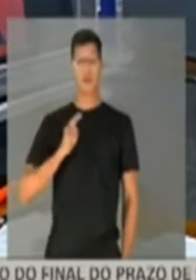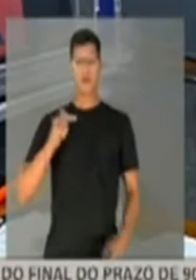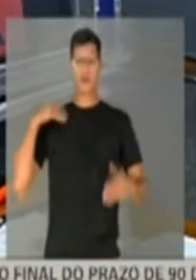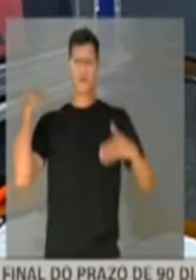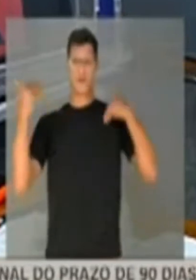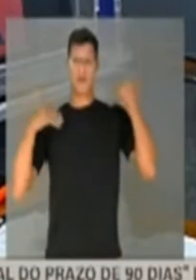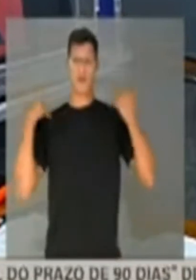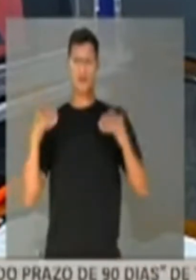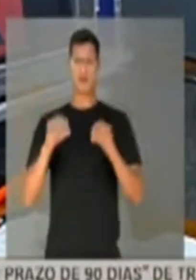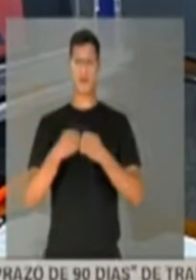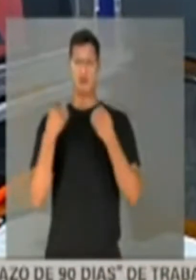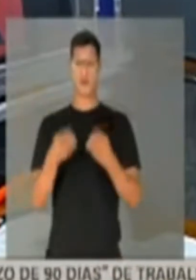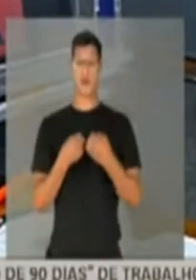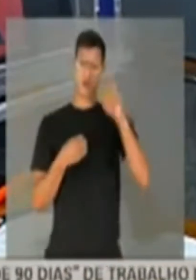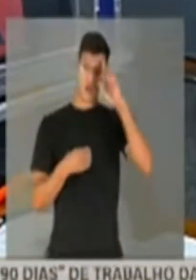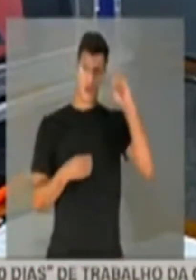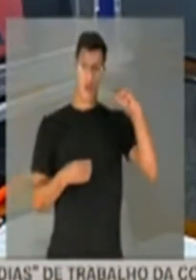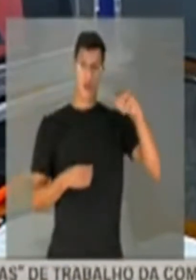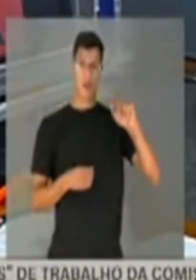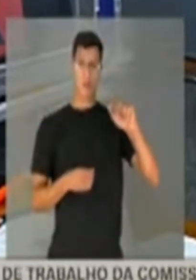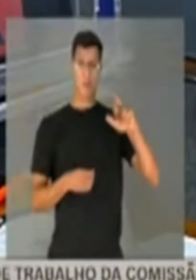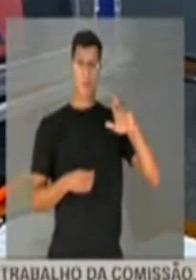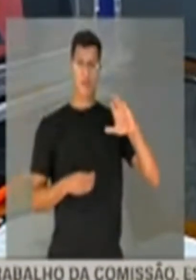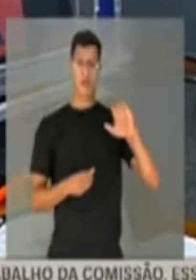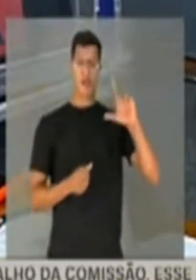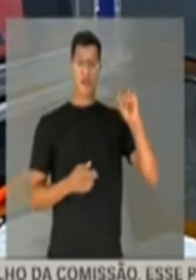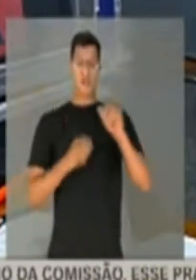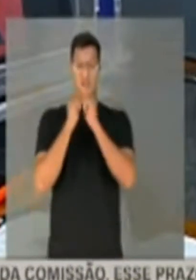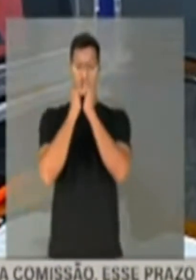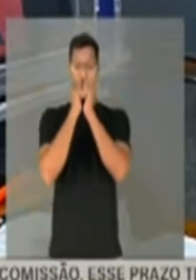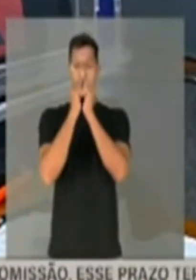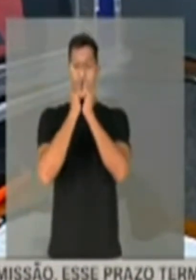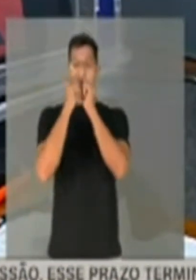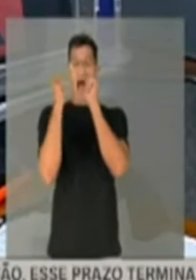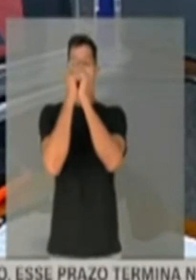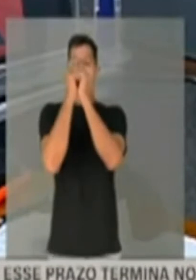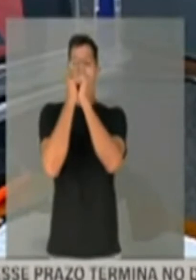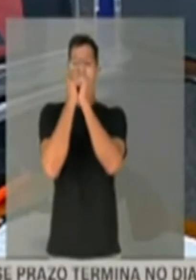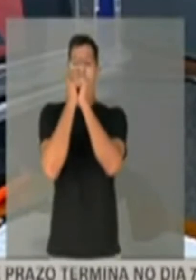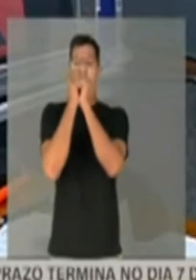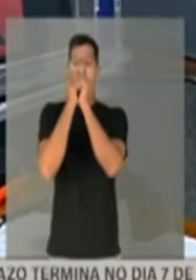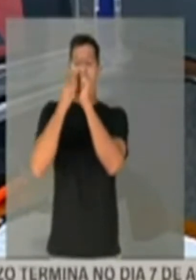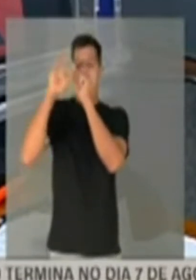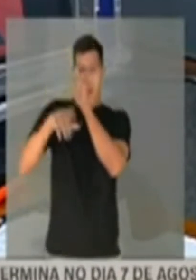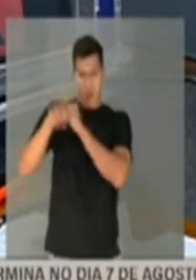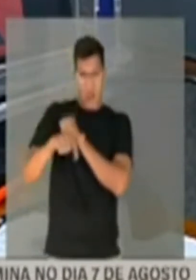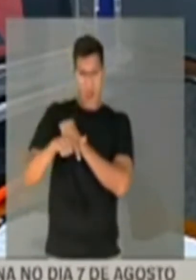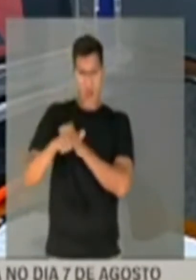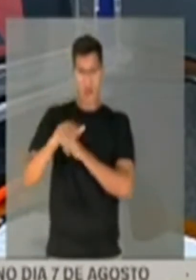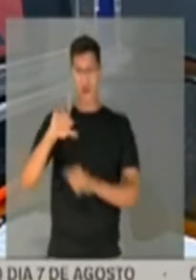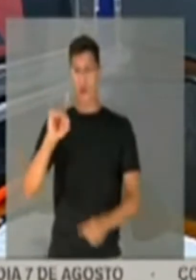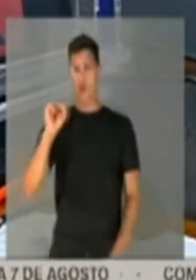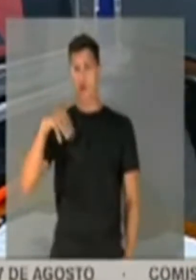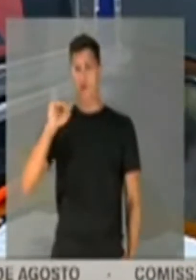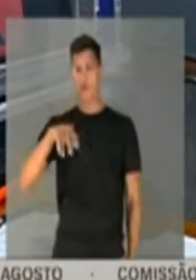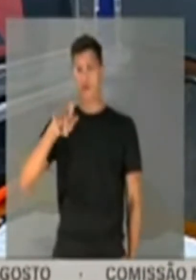pelo shopping o senhor Marcelo Blanco, juntamente com o... Quem é o... Dominguete. Com o Dominguete,